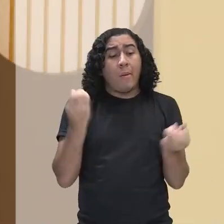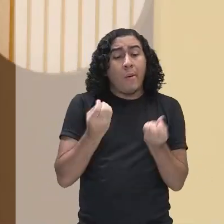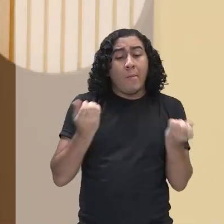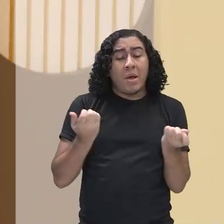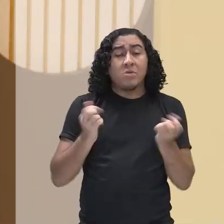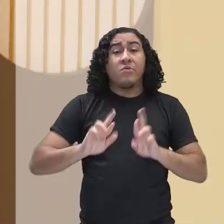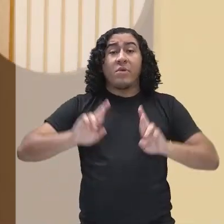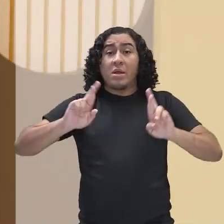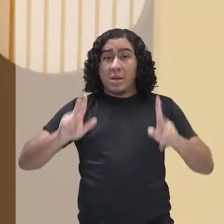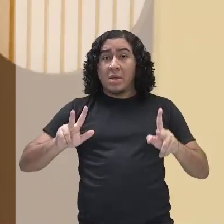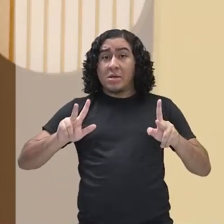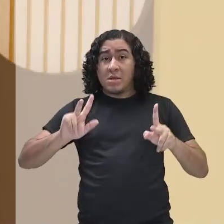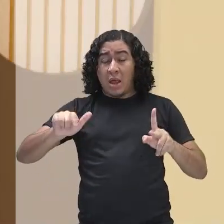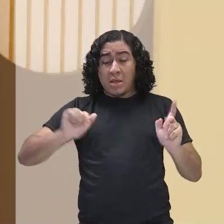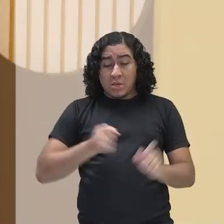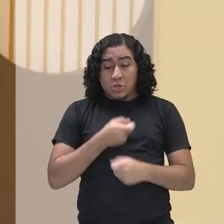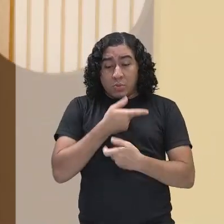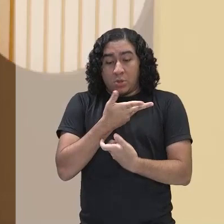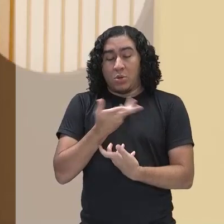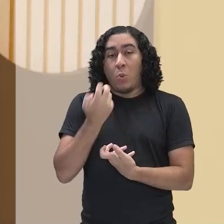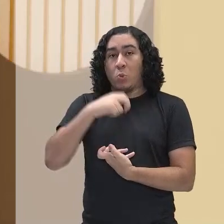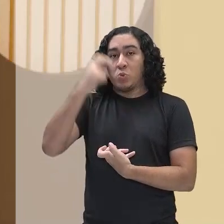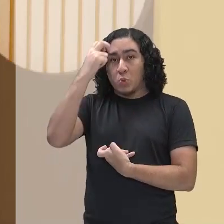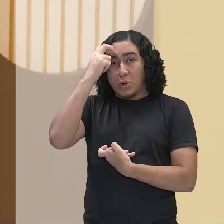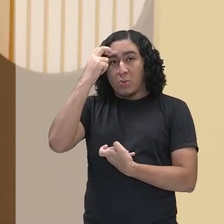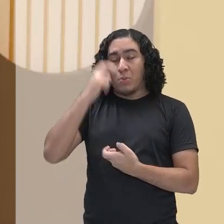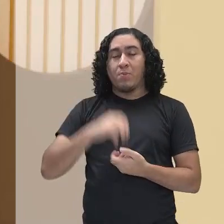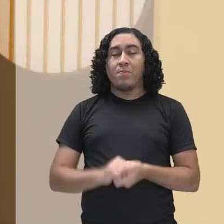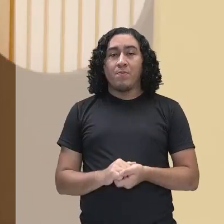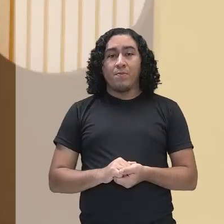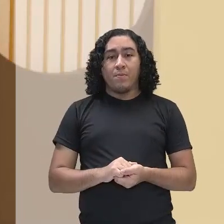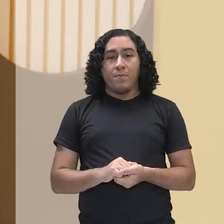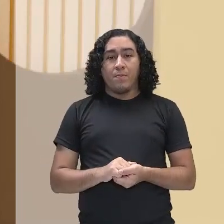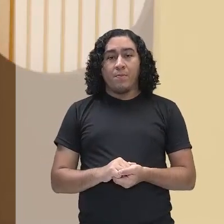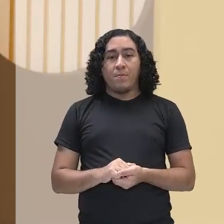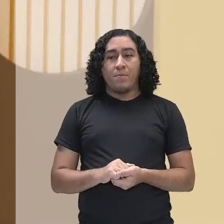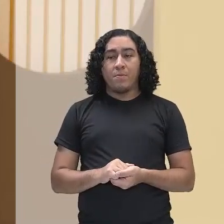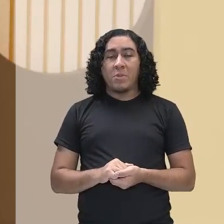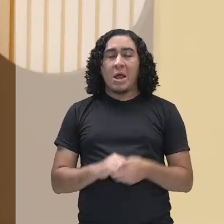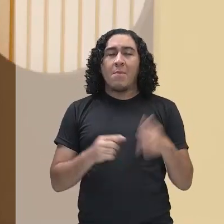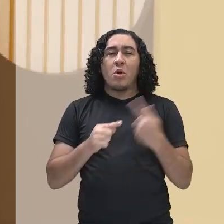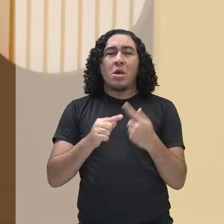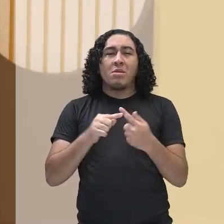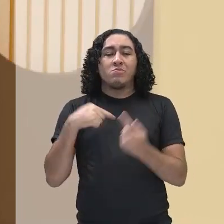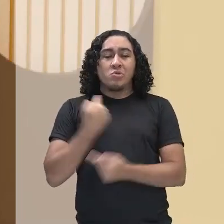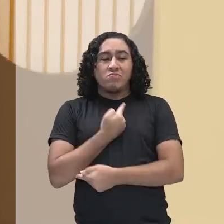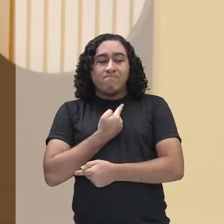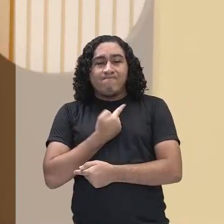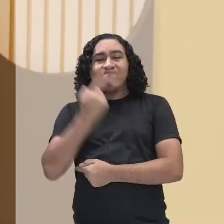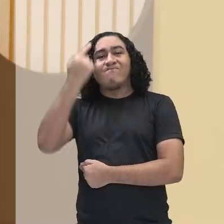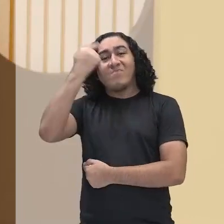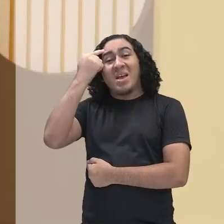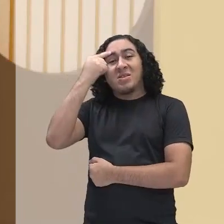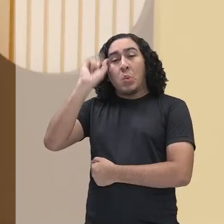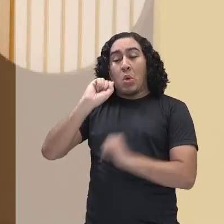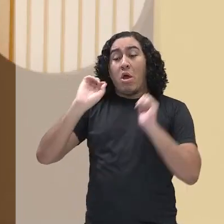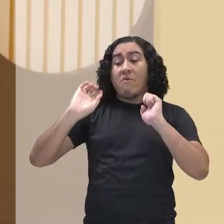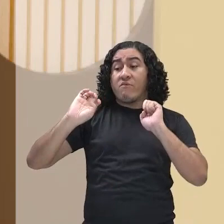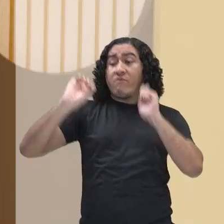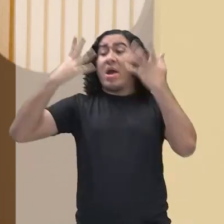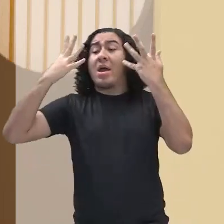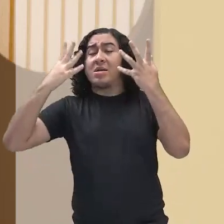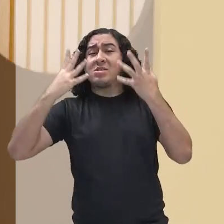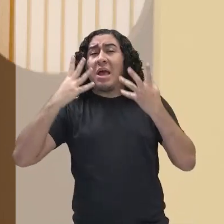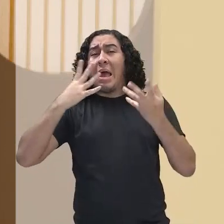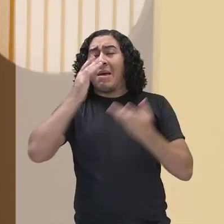diferente para essas manifestações culturais, né? Uma vez que, quando a gente pensa no festejo, eu